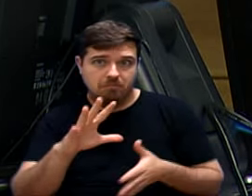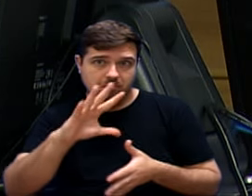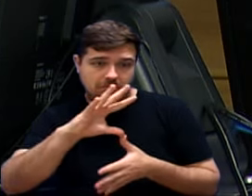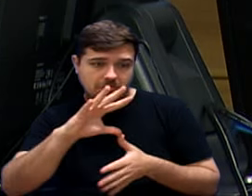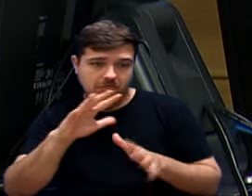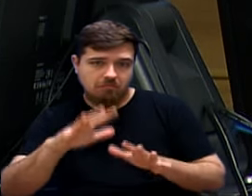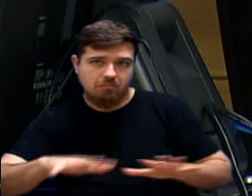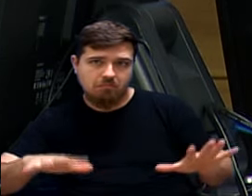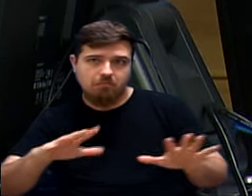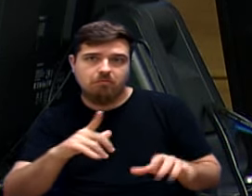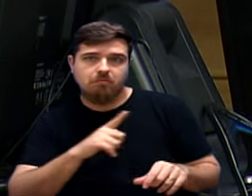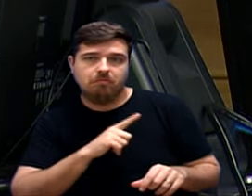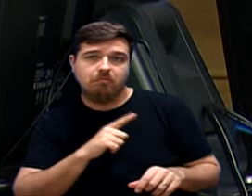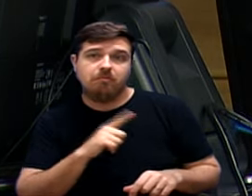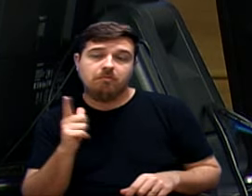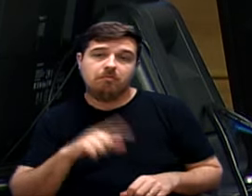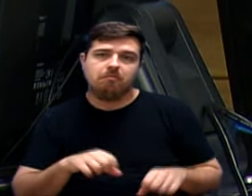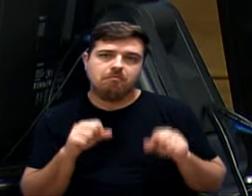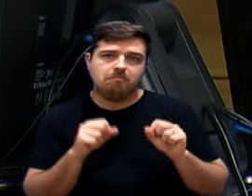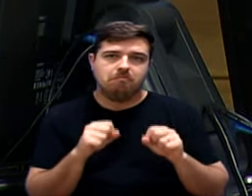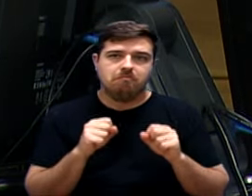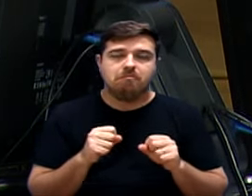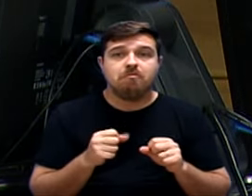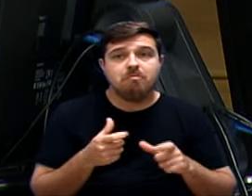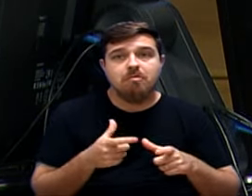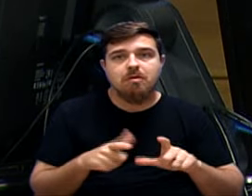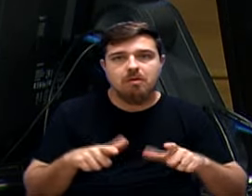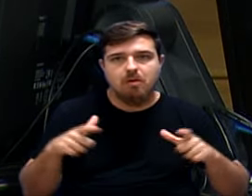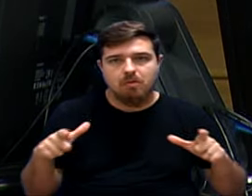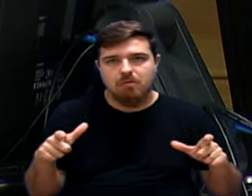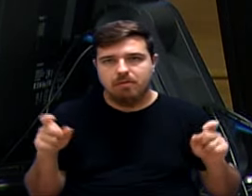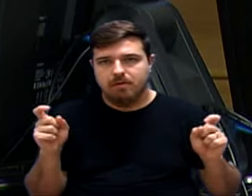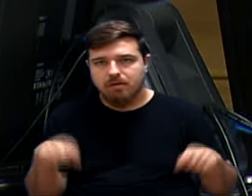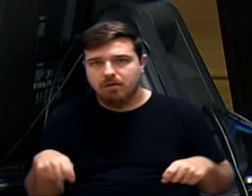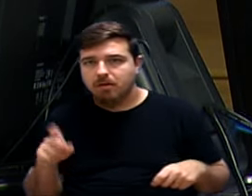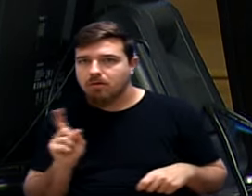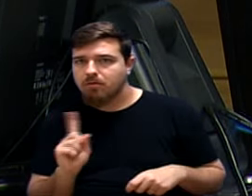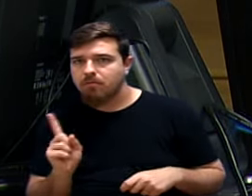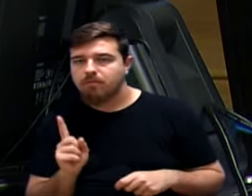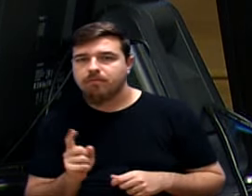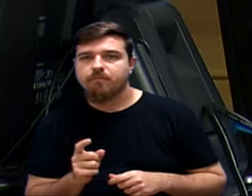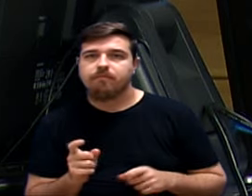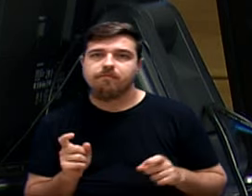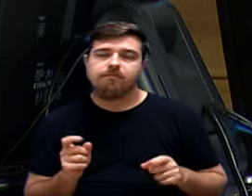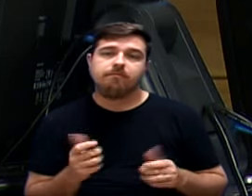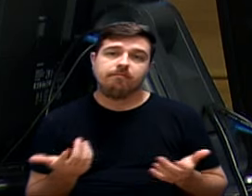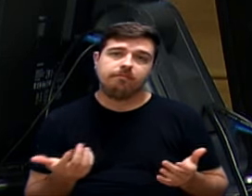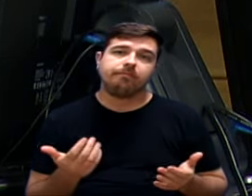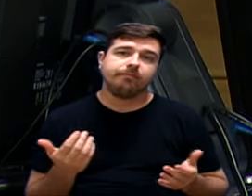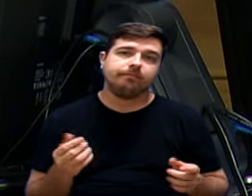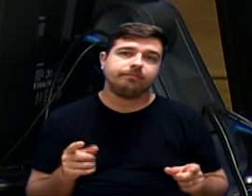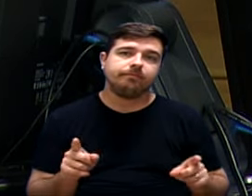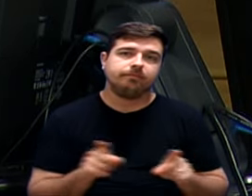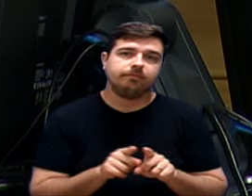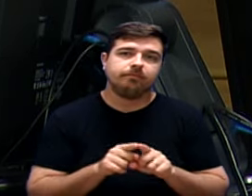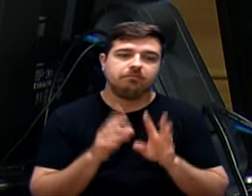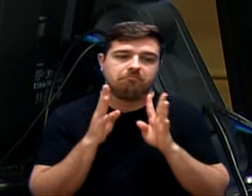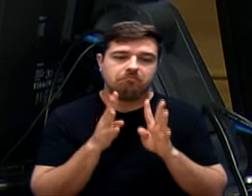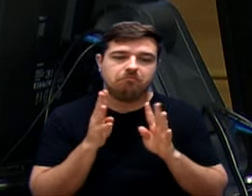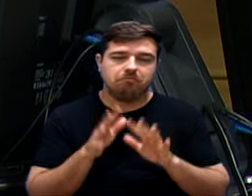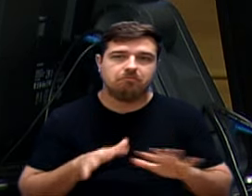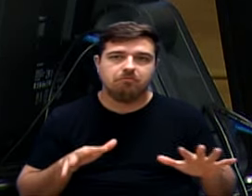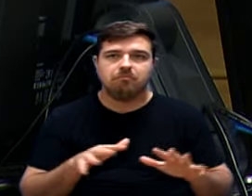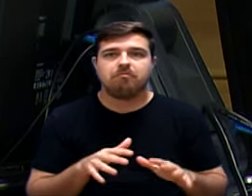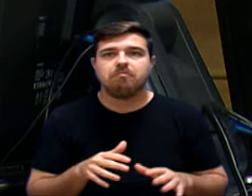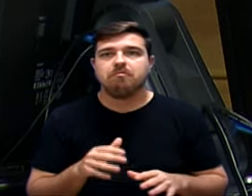toda a cidade e as possibilidades de ampliação dessa dessa cobertura vegetal até para atendimento dessa questão do